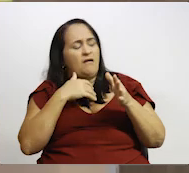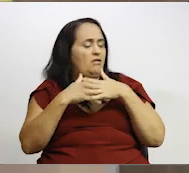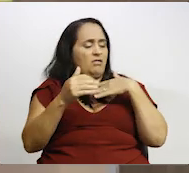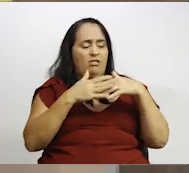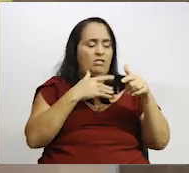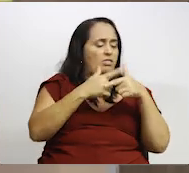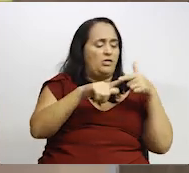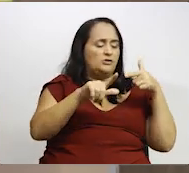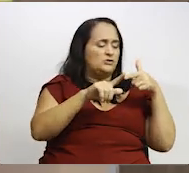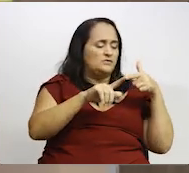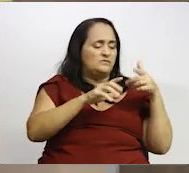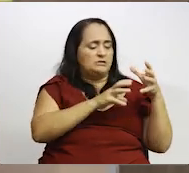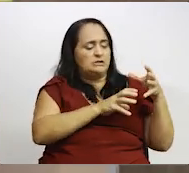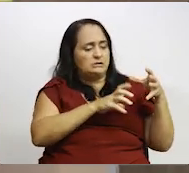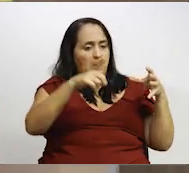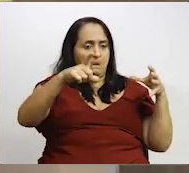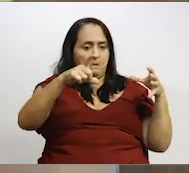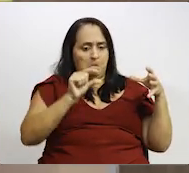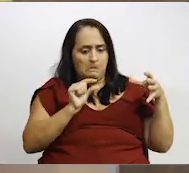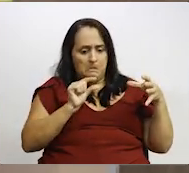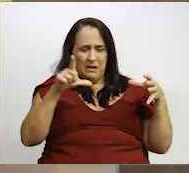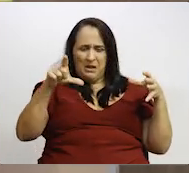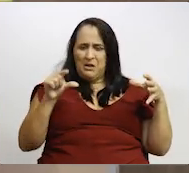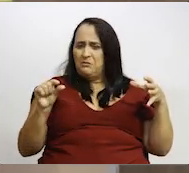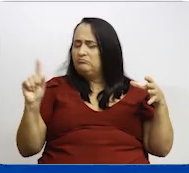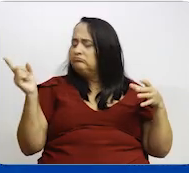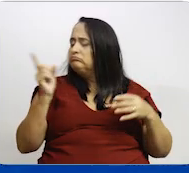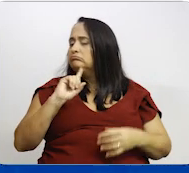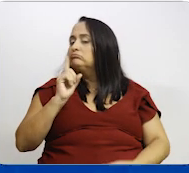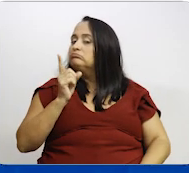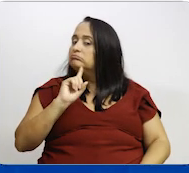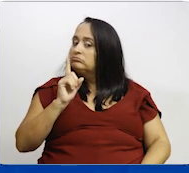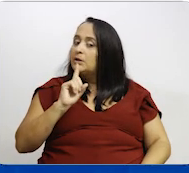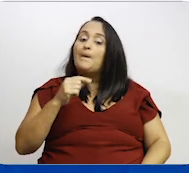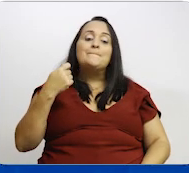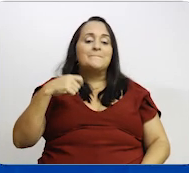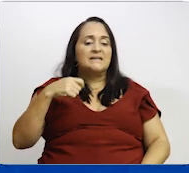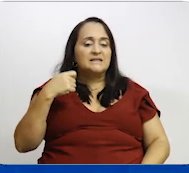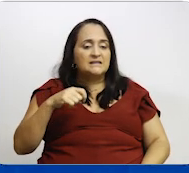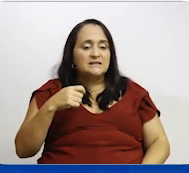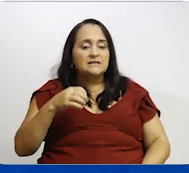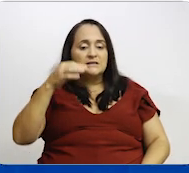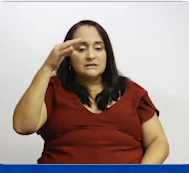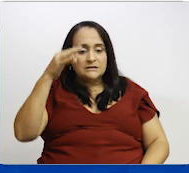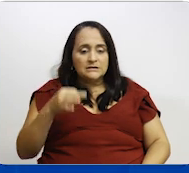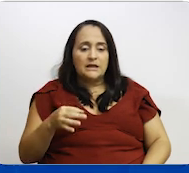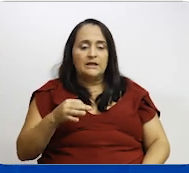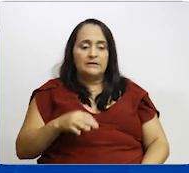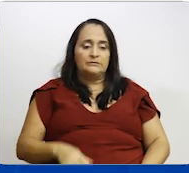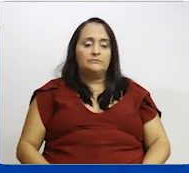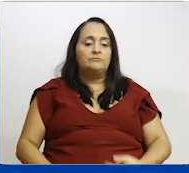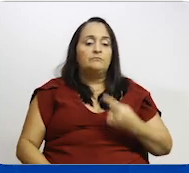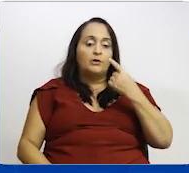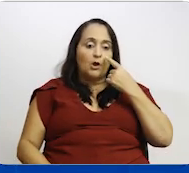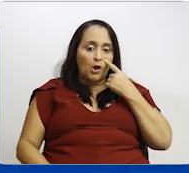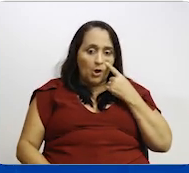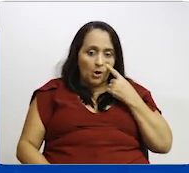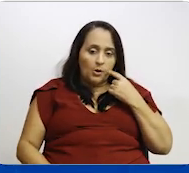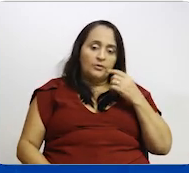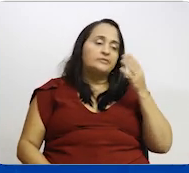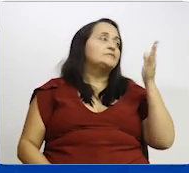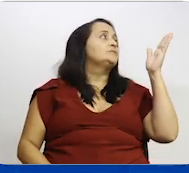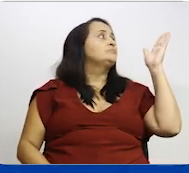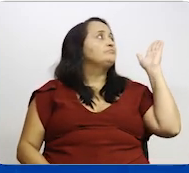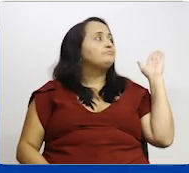jeito. E na divisão a gente não pode dividir de qualquer jeito. Então, observe essas 2 pizzas. Olha essa e